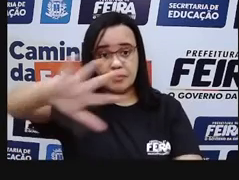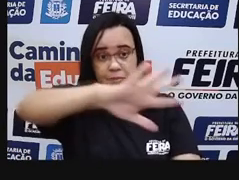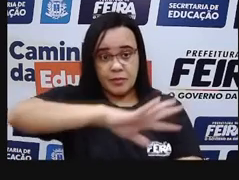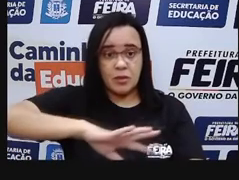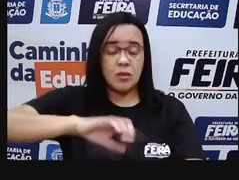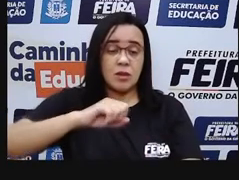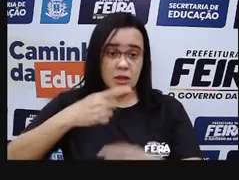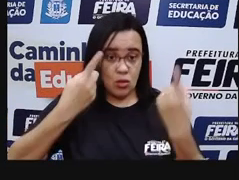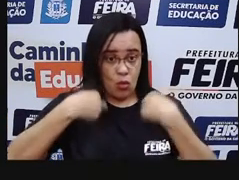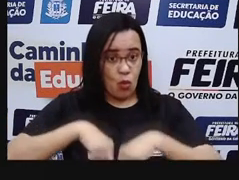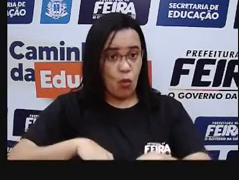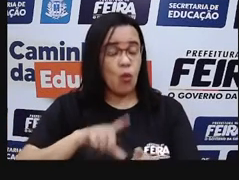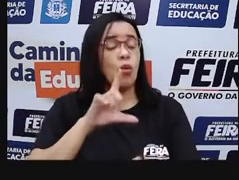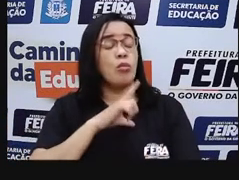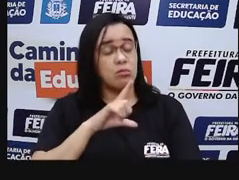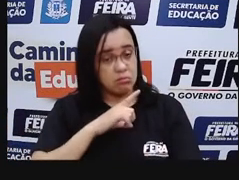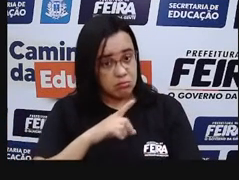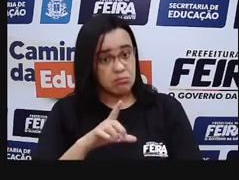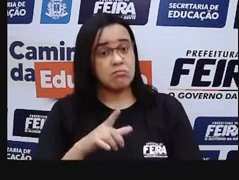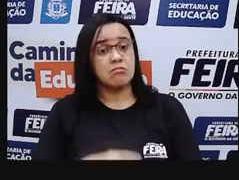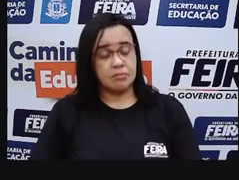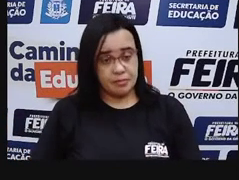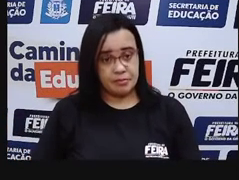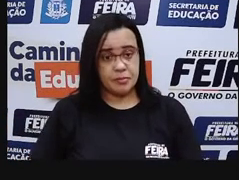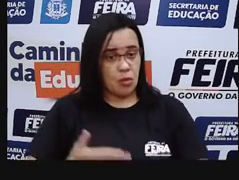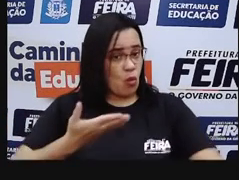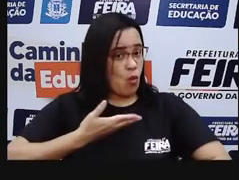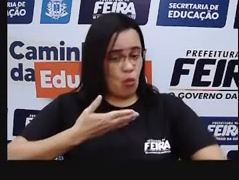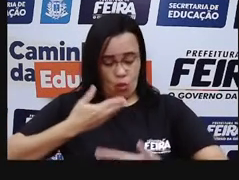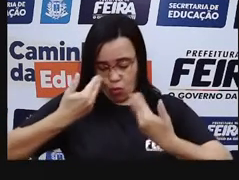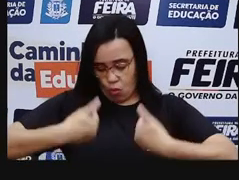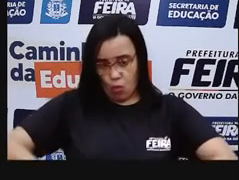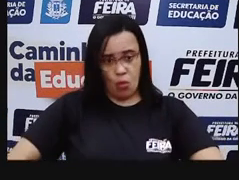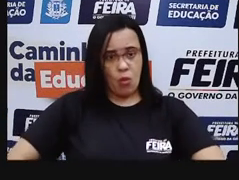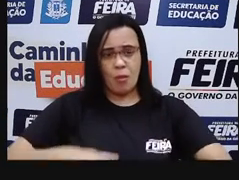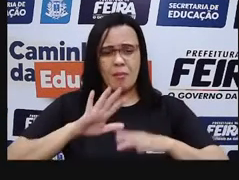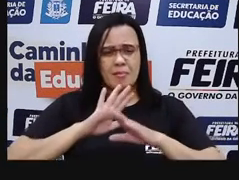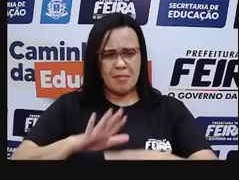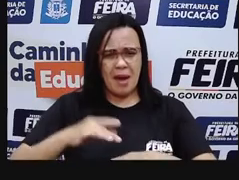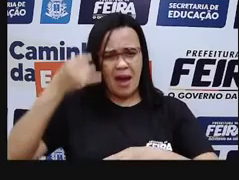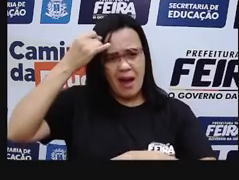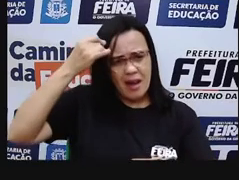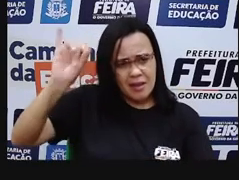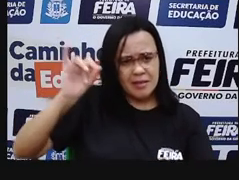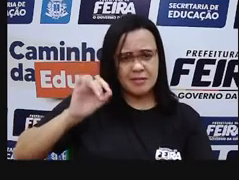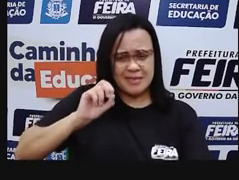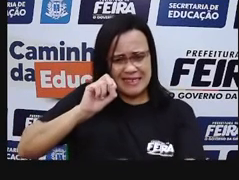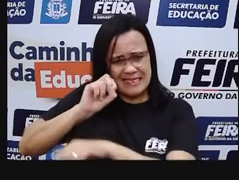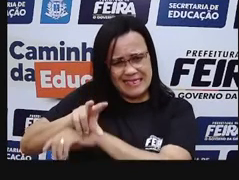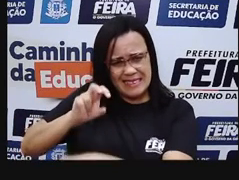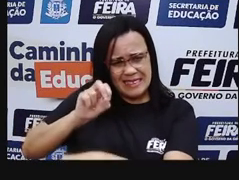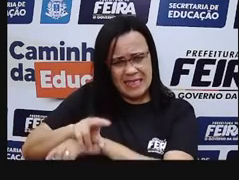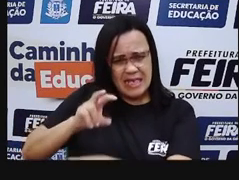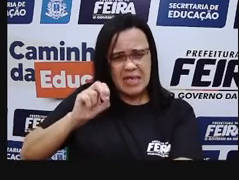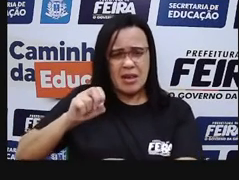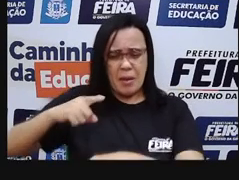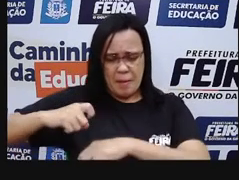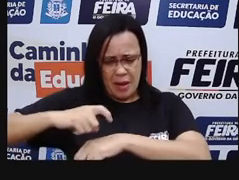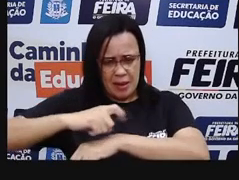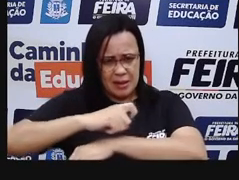nosso corpo também que o nosso corpo pai para combater esses vírus